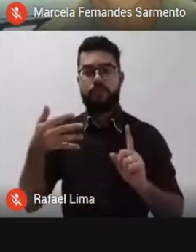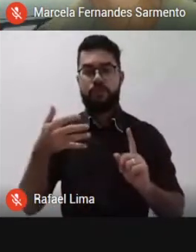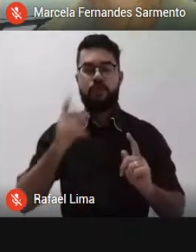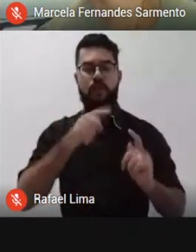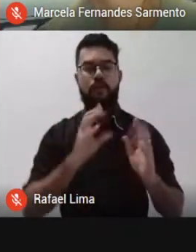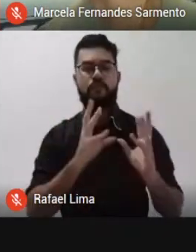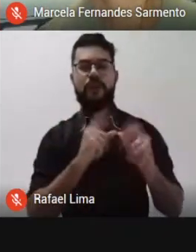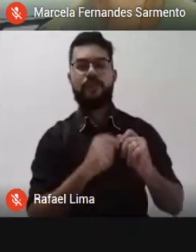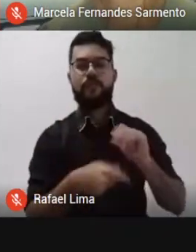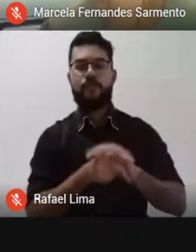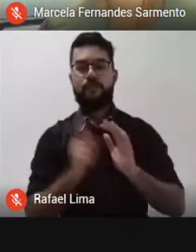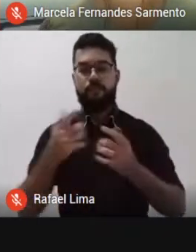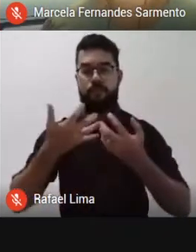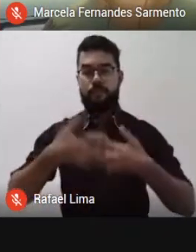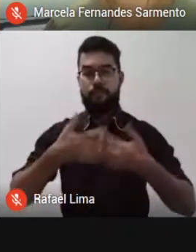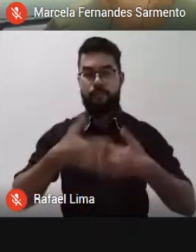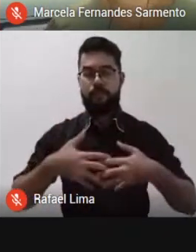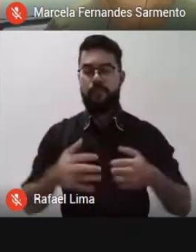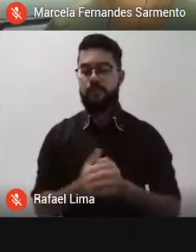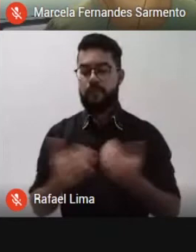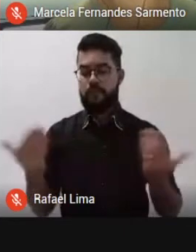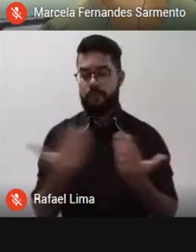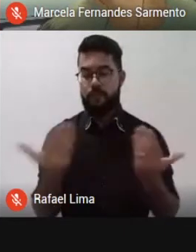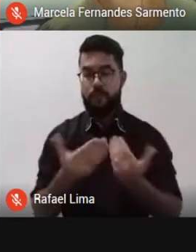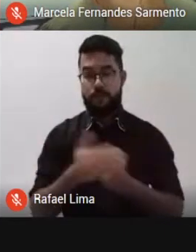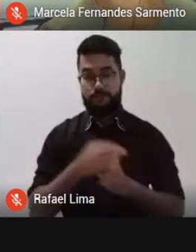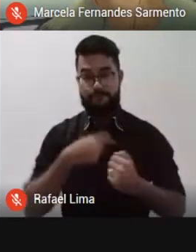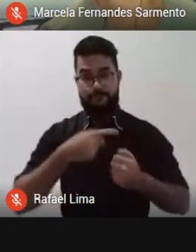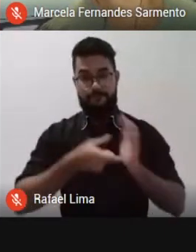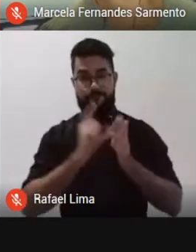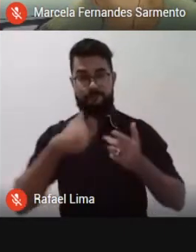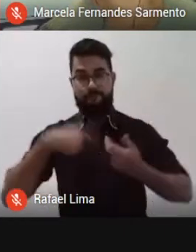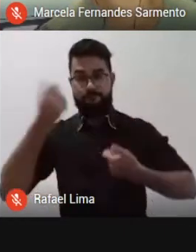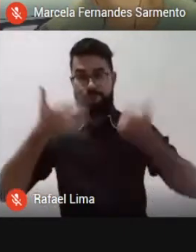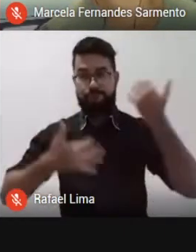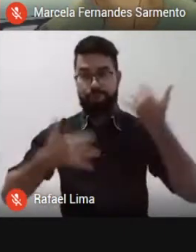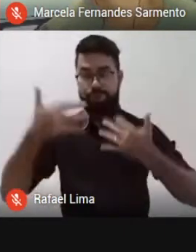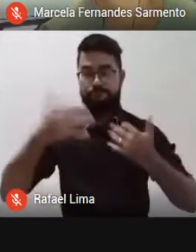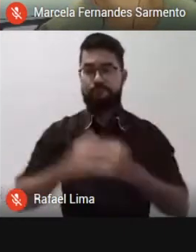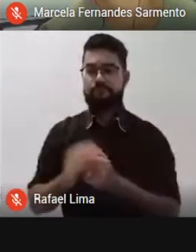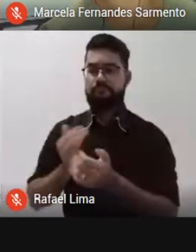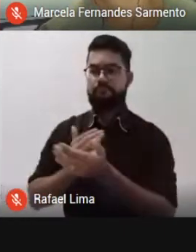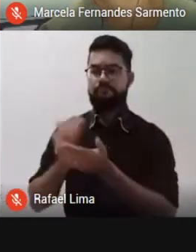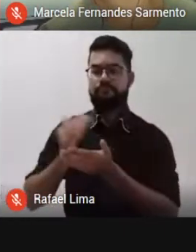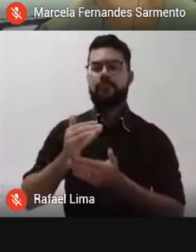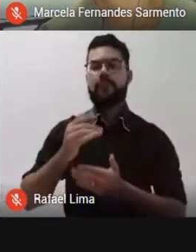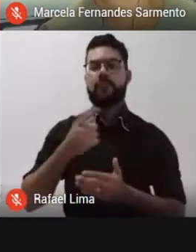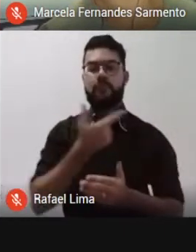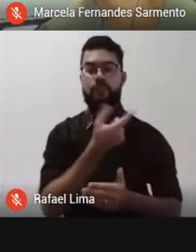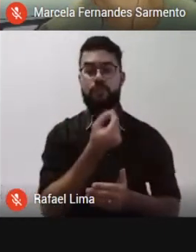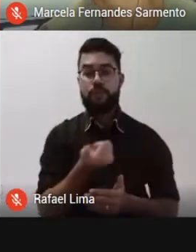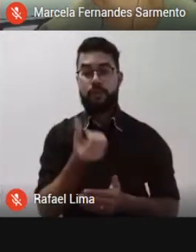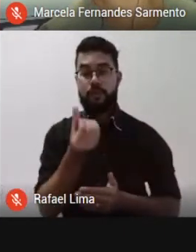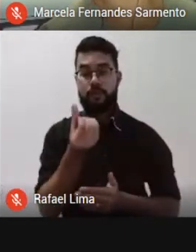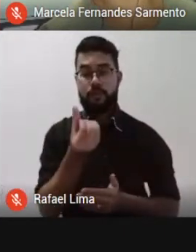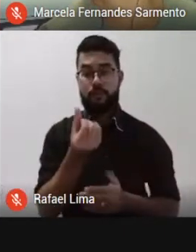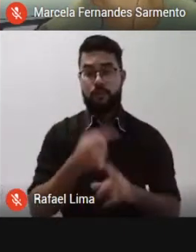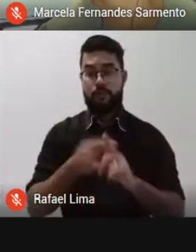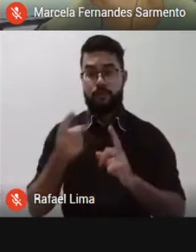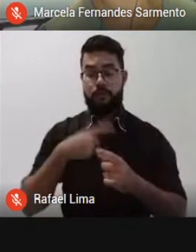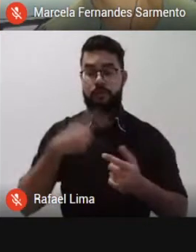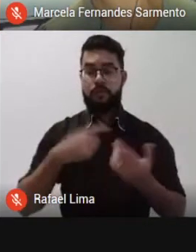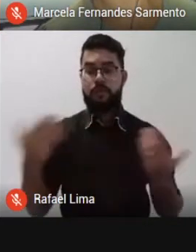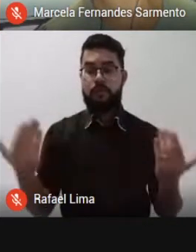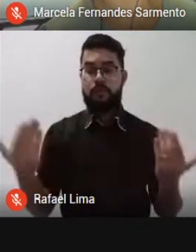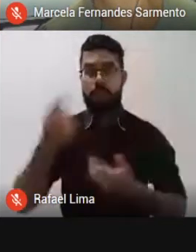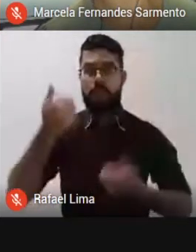FPB. Então, essa ideia, como eu bem falei, né, ela se iniciou lá em 2016, mas eu estou falando aqui de Parklet, mas o que é